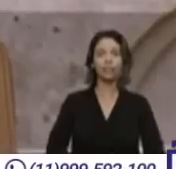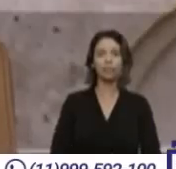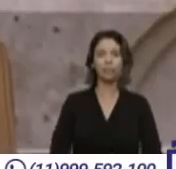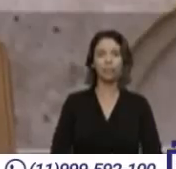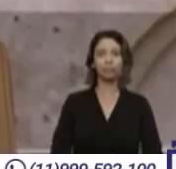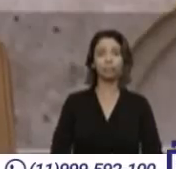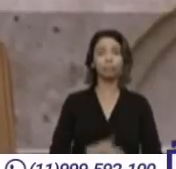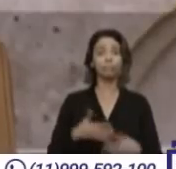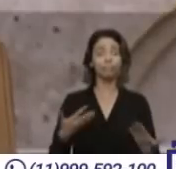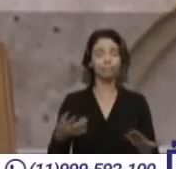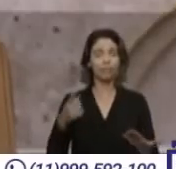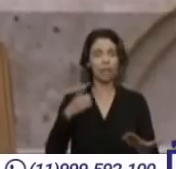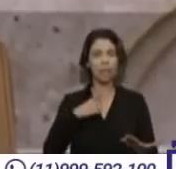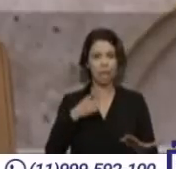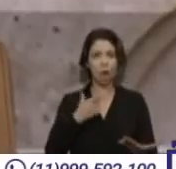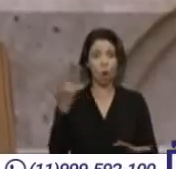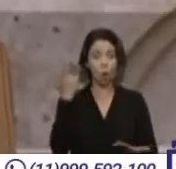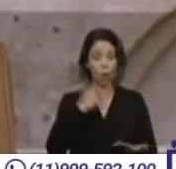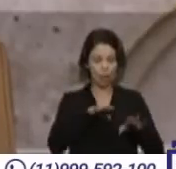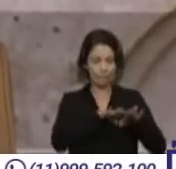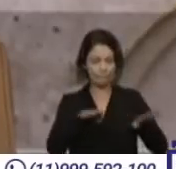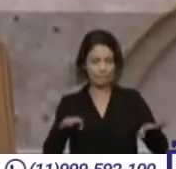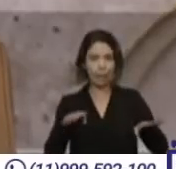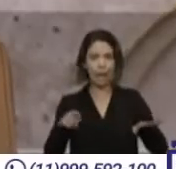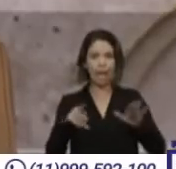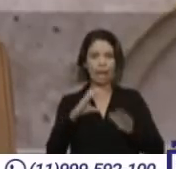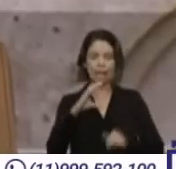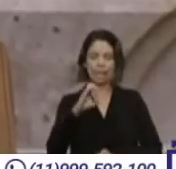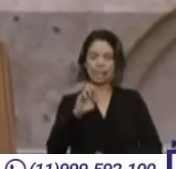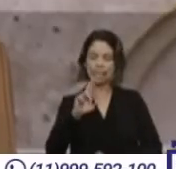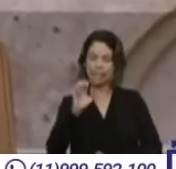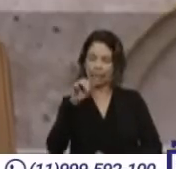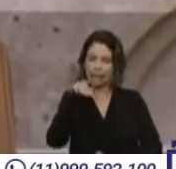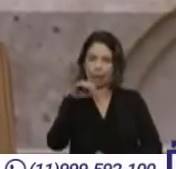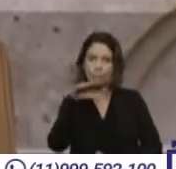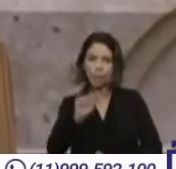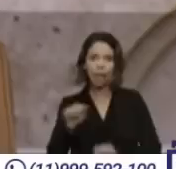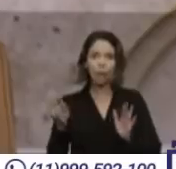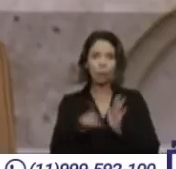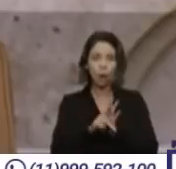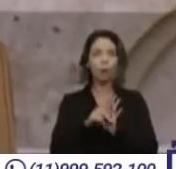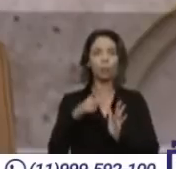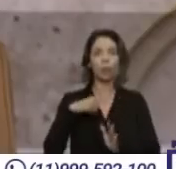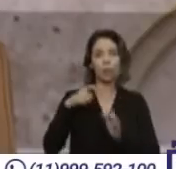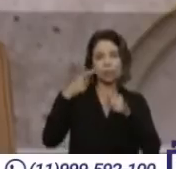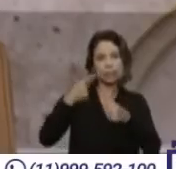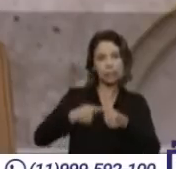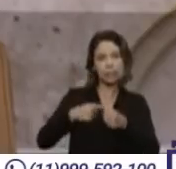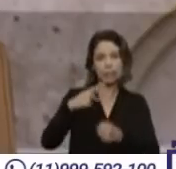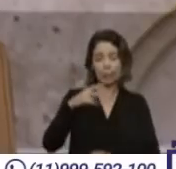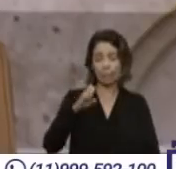Concebida em cerâmica de Petrópolis por Alfredo Sesquiati, na escultura